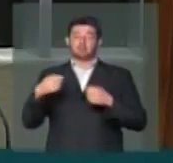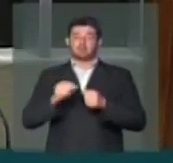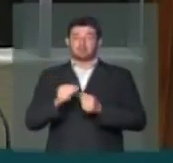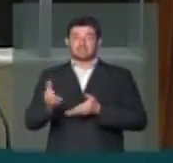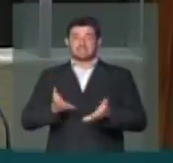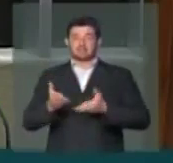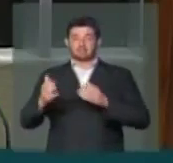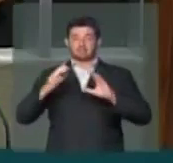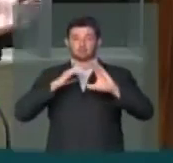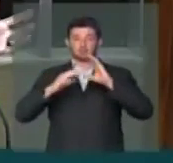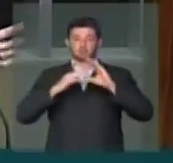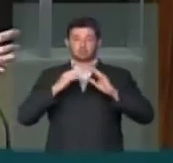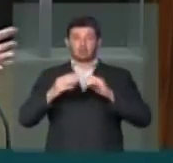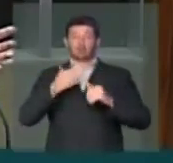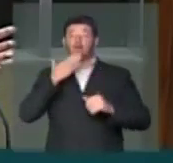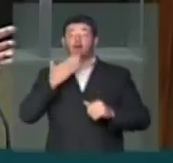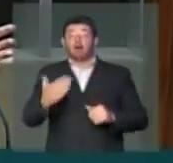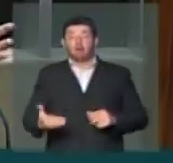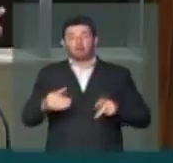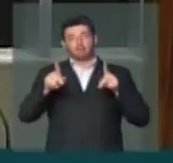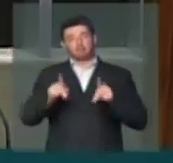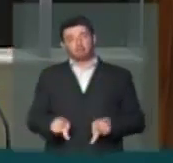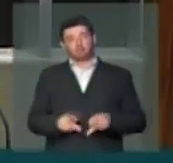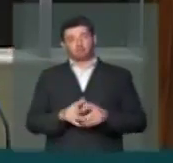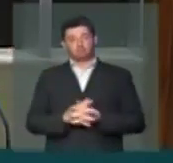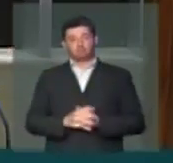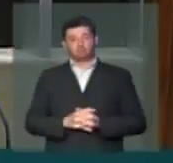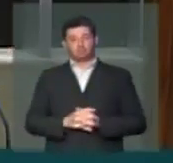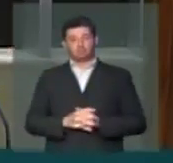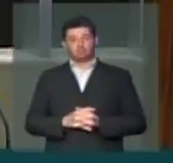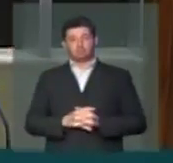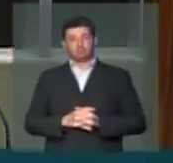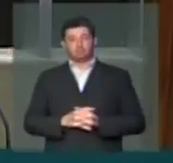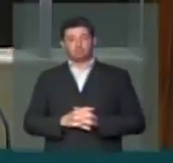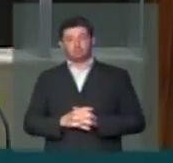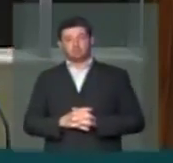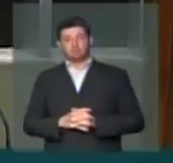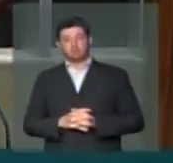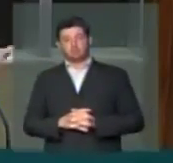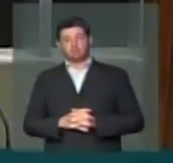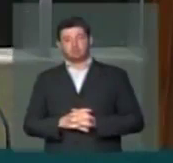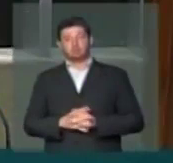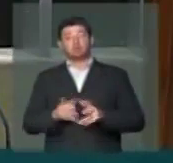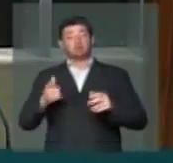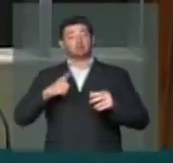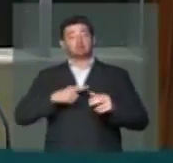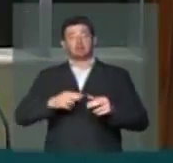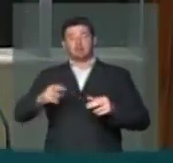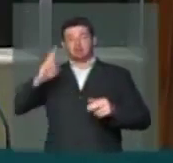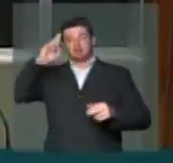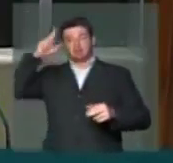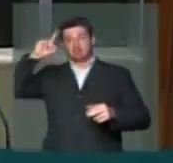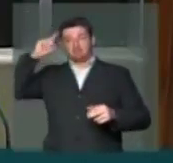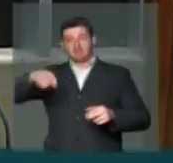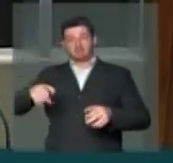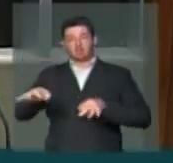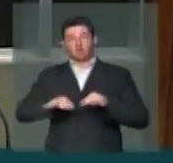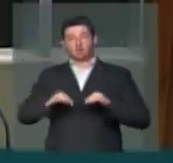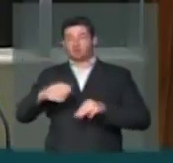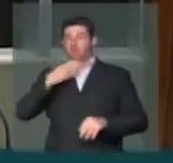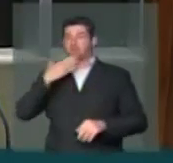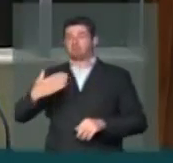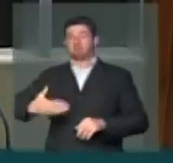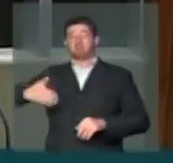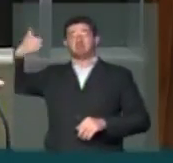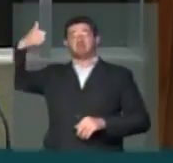serviço de comunicação à população, que detêm o controle fundamental,